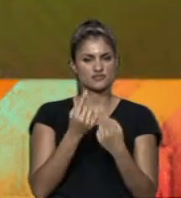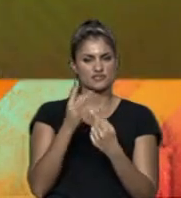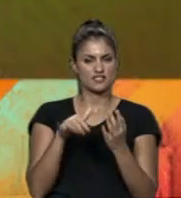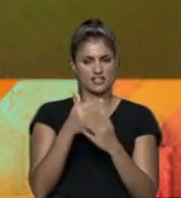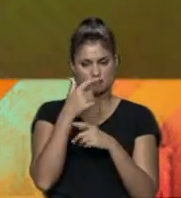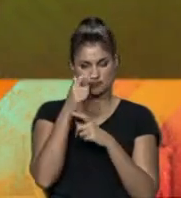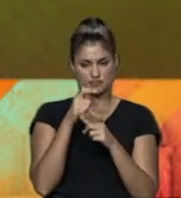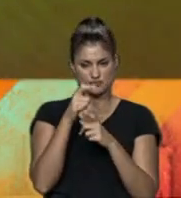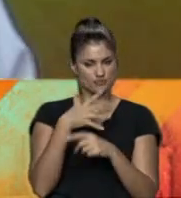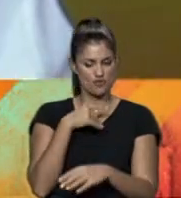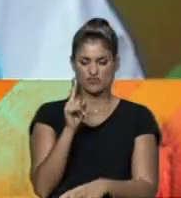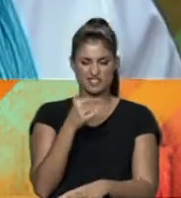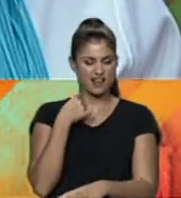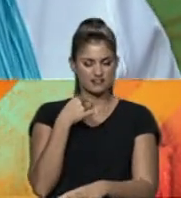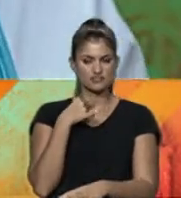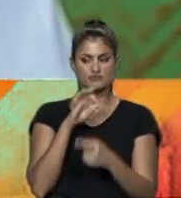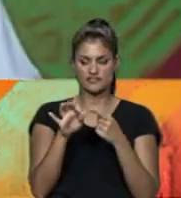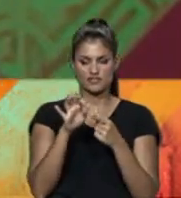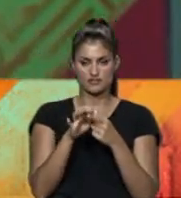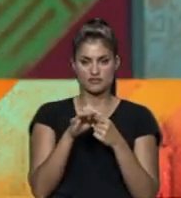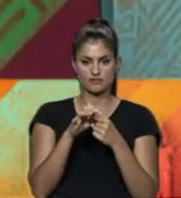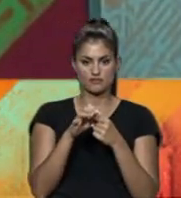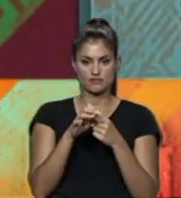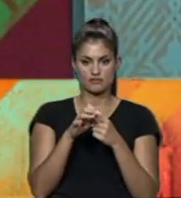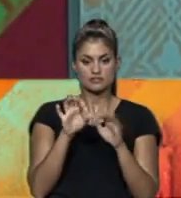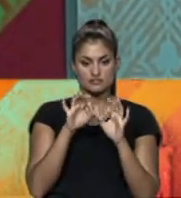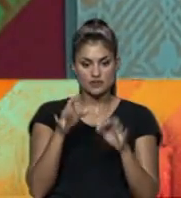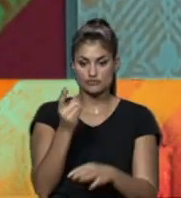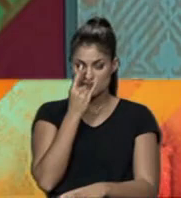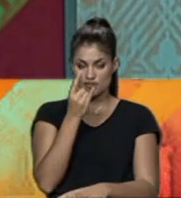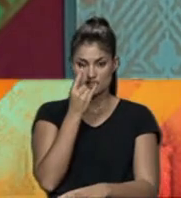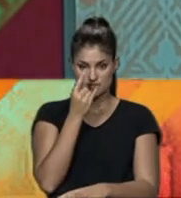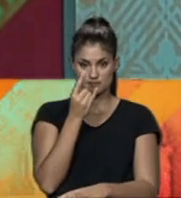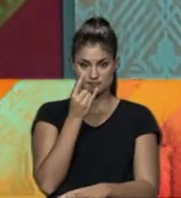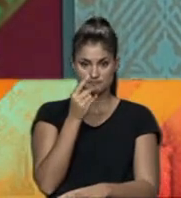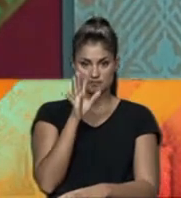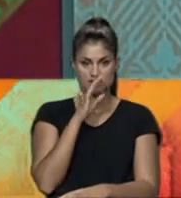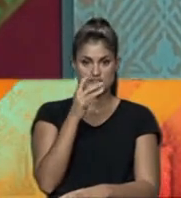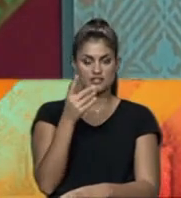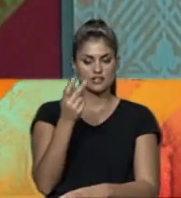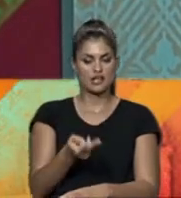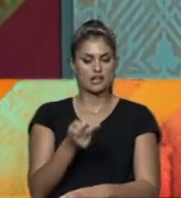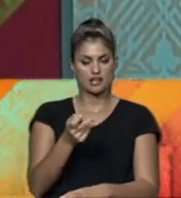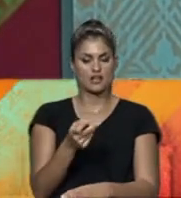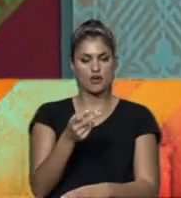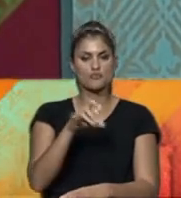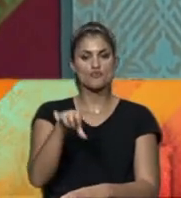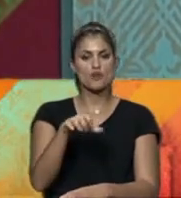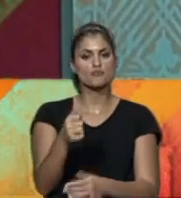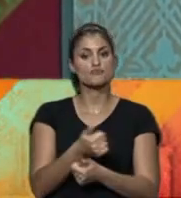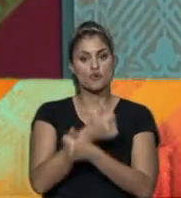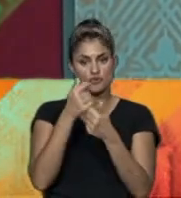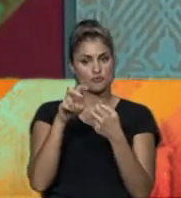as pessoas não gostem de determinado tipo de carne. Mesma coisa acontece com o javali, portanto, se ela obedecer a uma marinada muito boa, esse